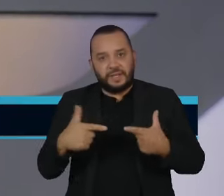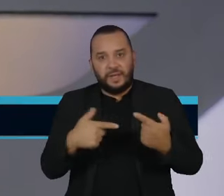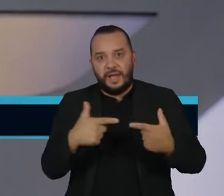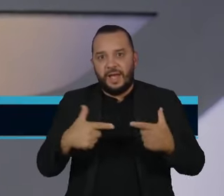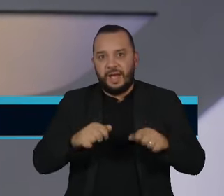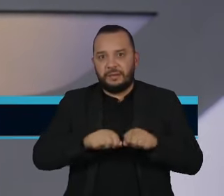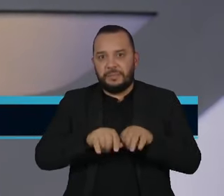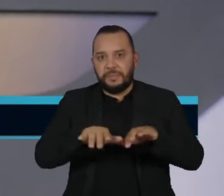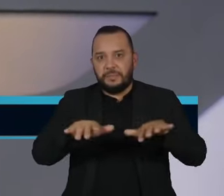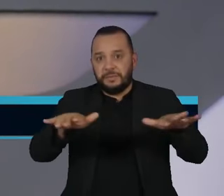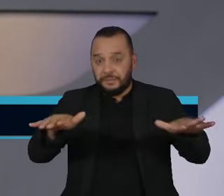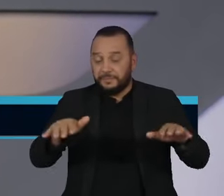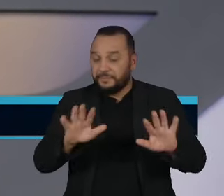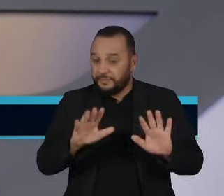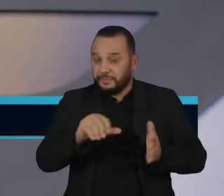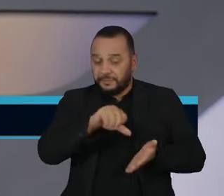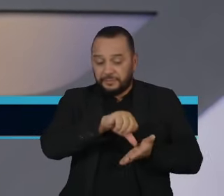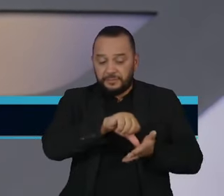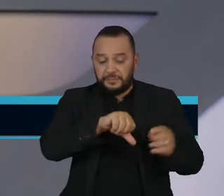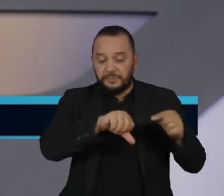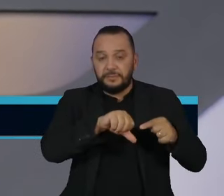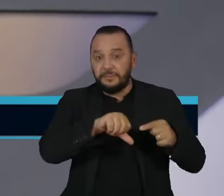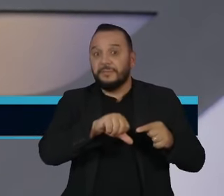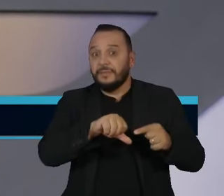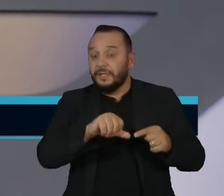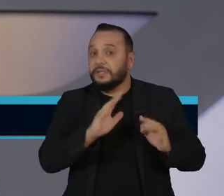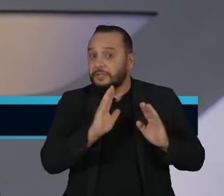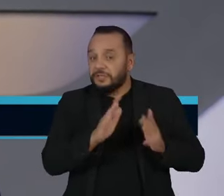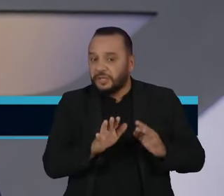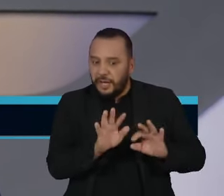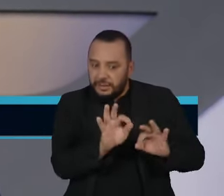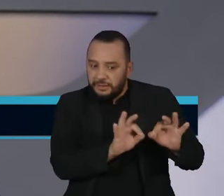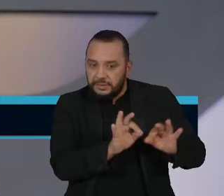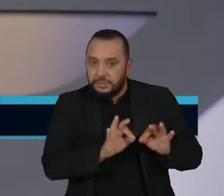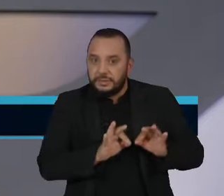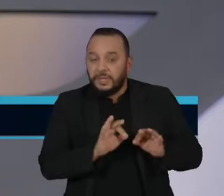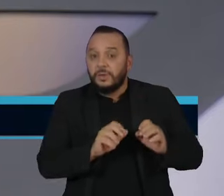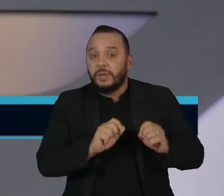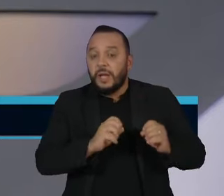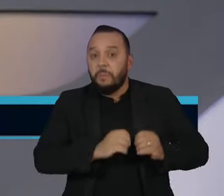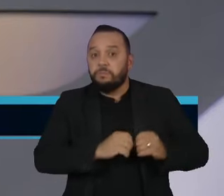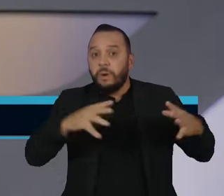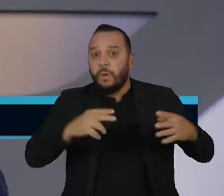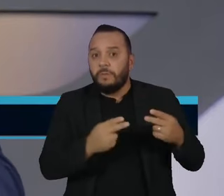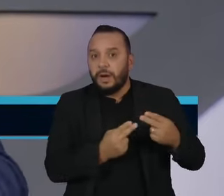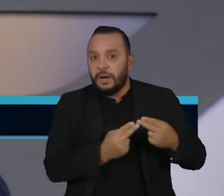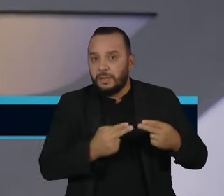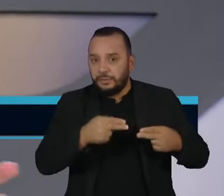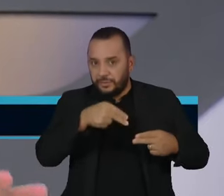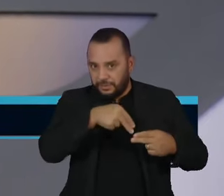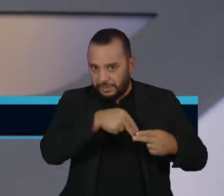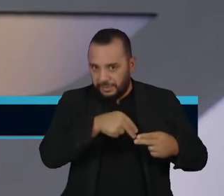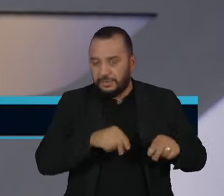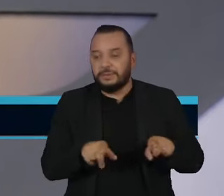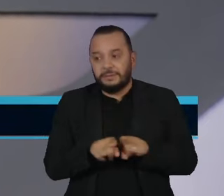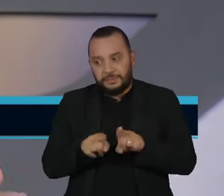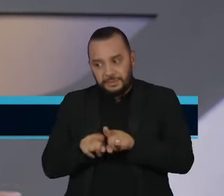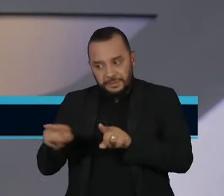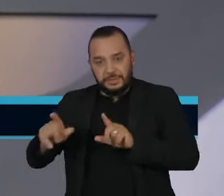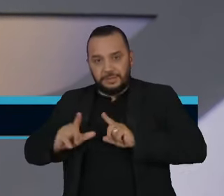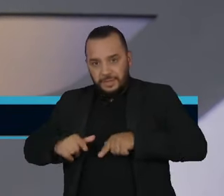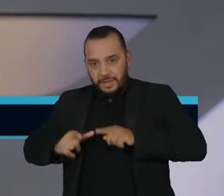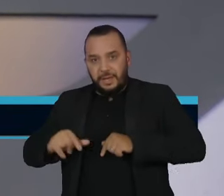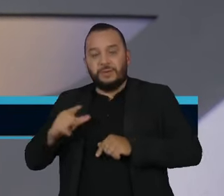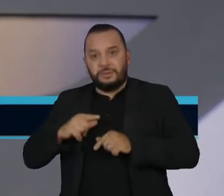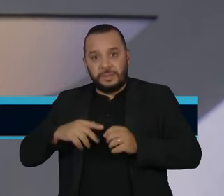grande. Lembrando que o Irã está muito próximo de uma bomba atômica. Israel, tudo indica que tem uma bomba atômica, não é que vão ser utilizados nesse momento, mas